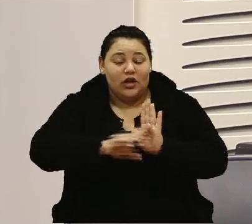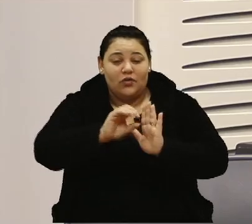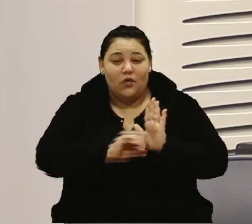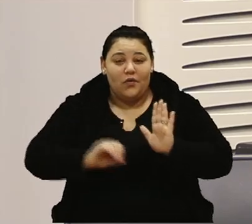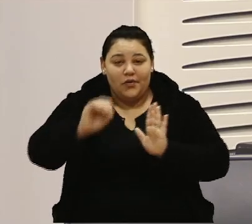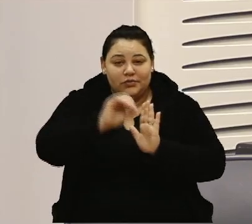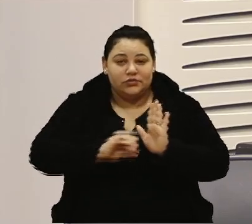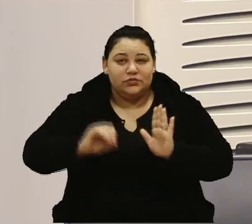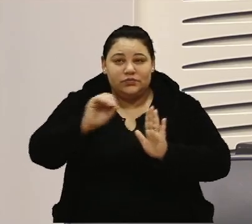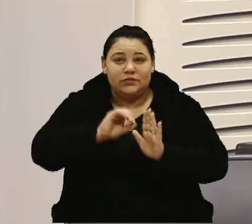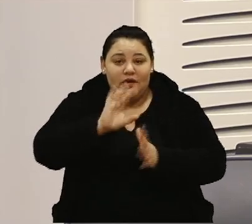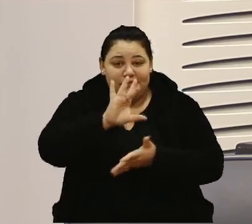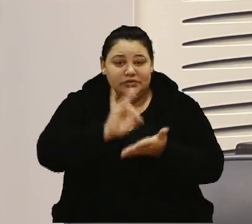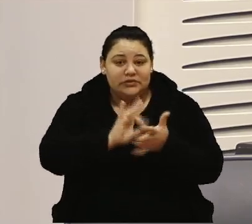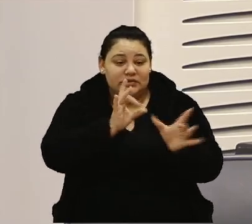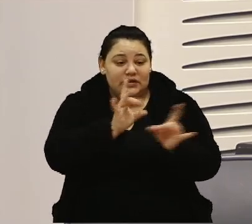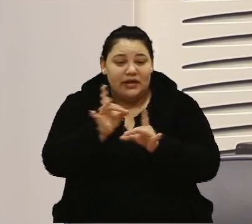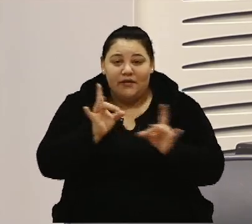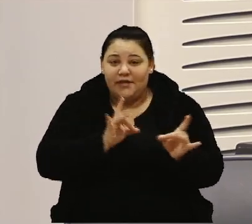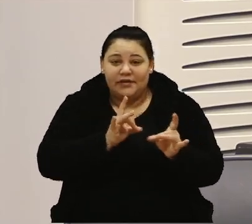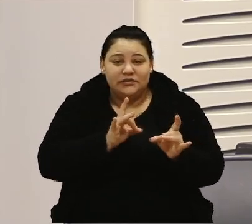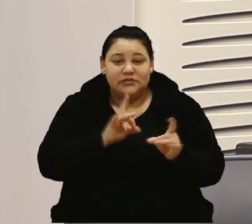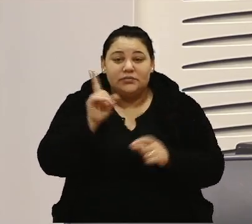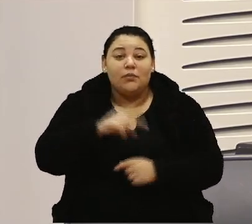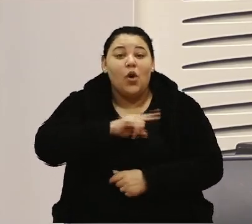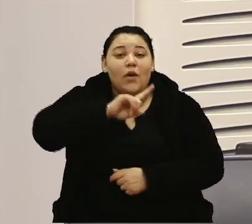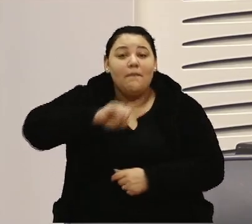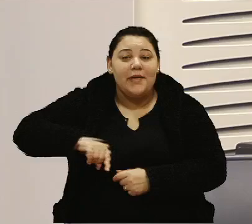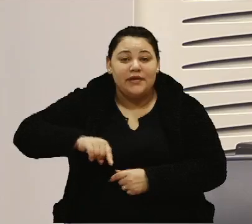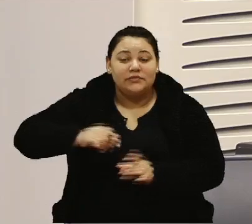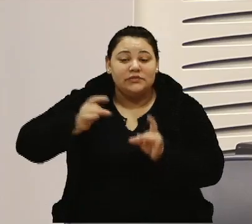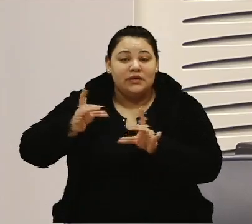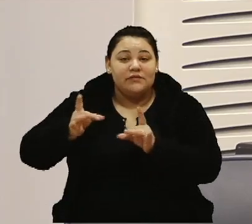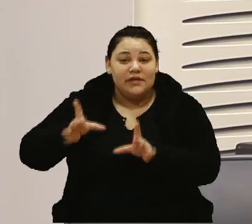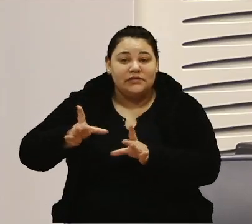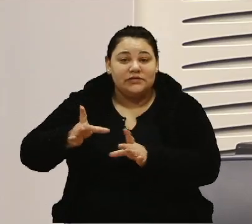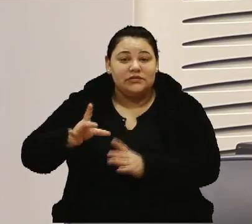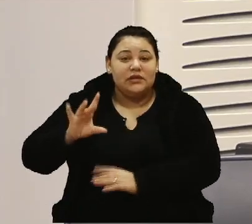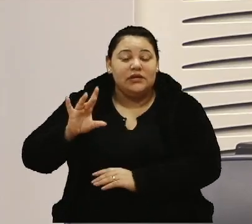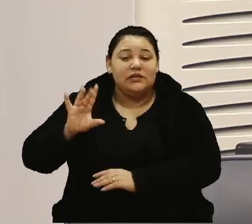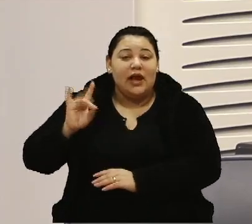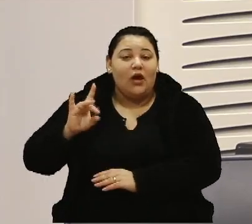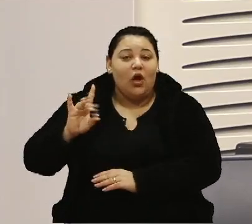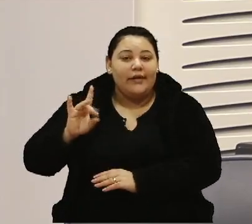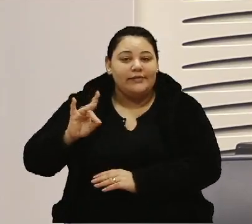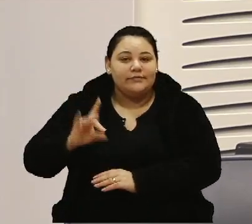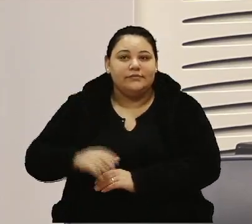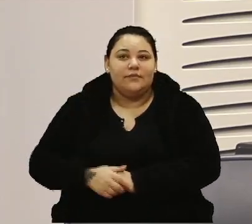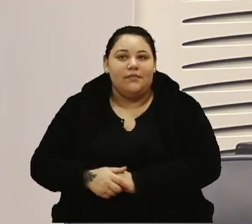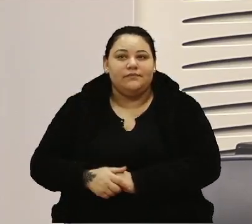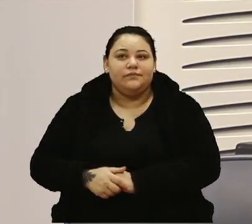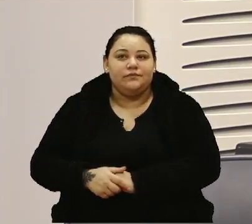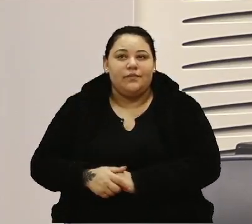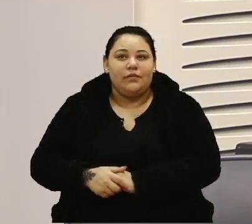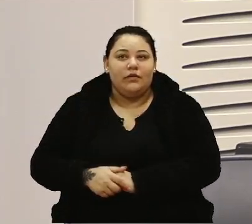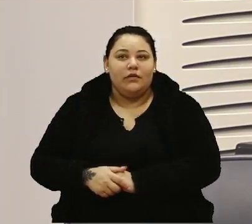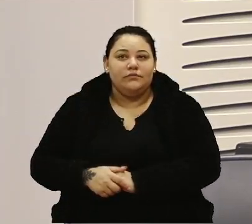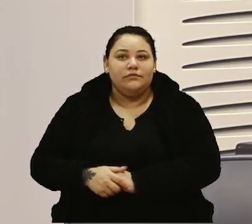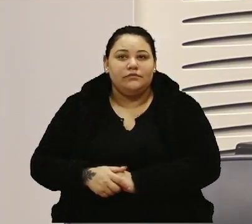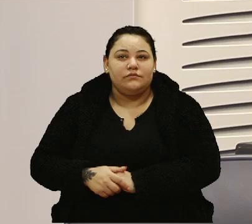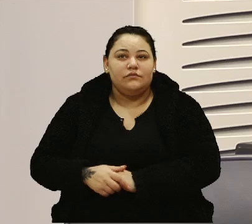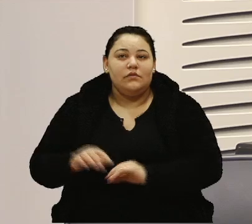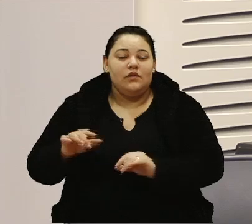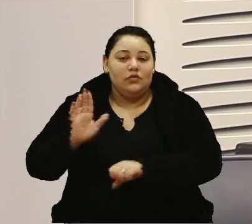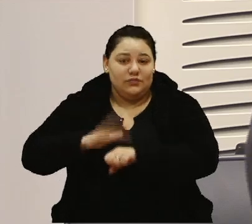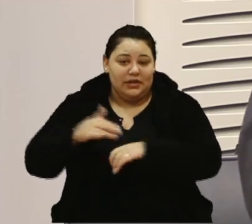de regulamentar, de impedir que os menores tivessem acesso à cola de sapateiro. Os mais chiques fumavam maconha já